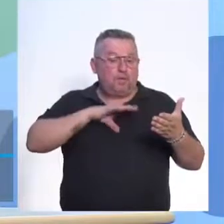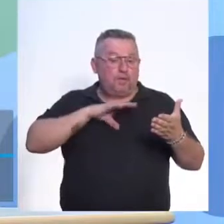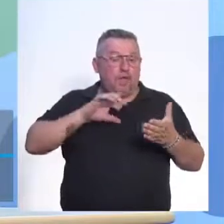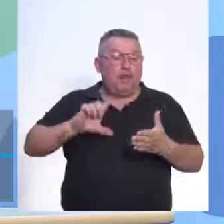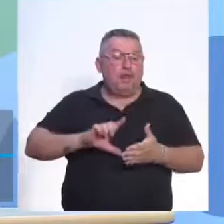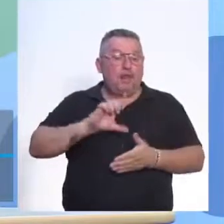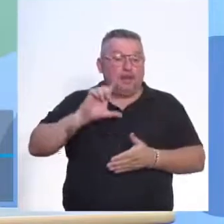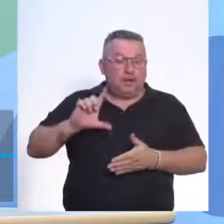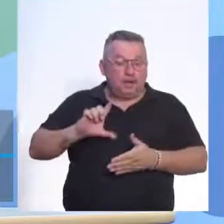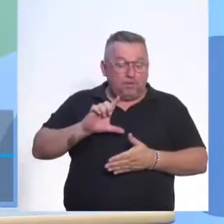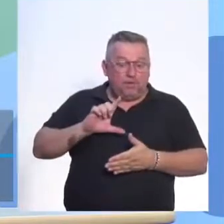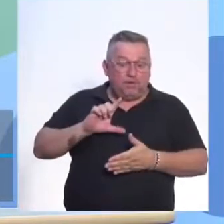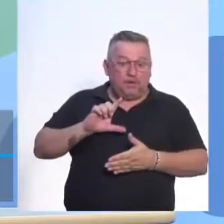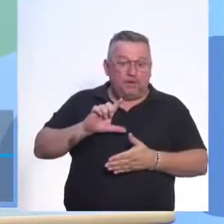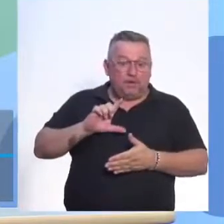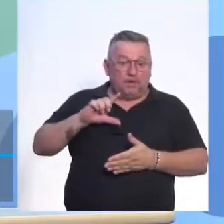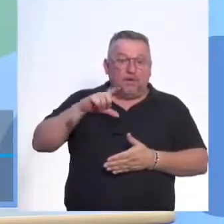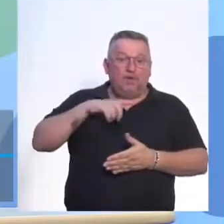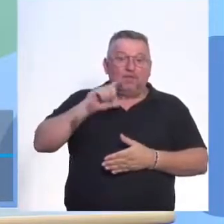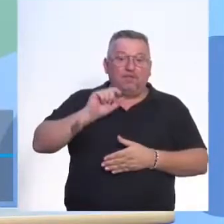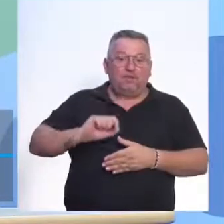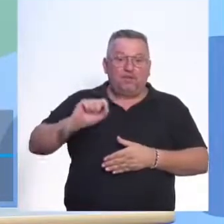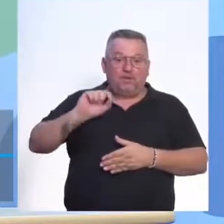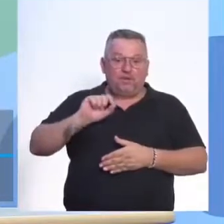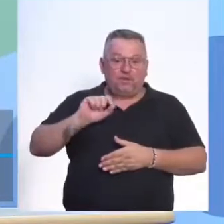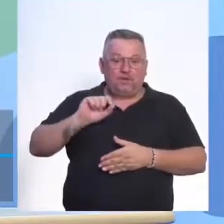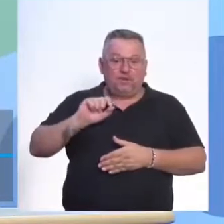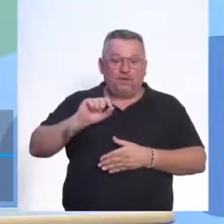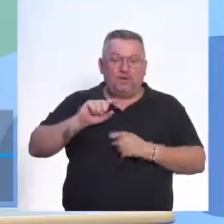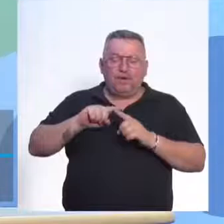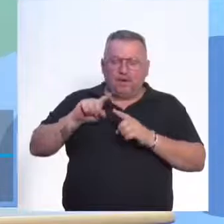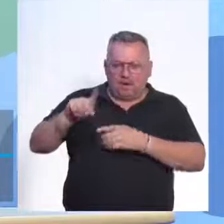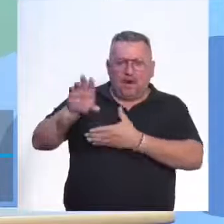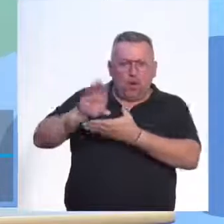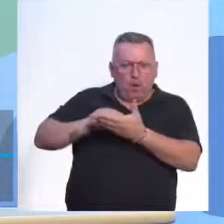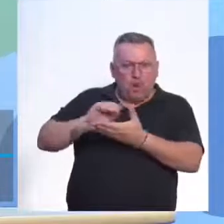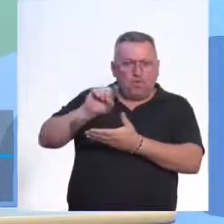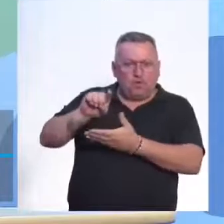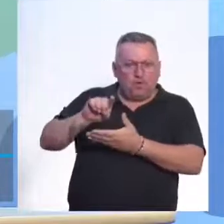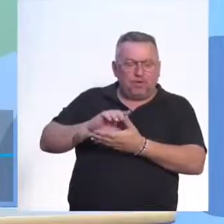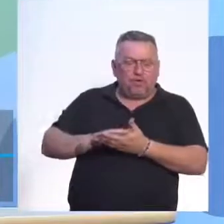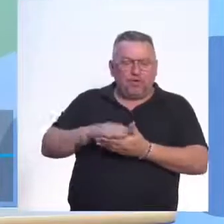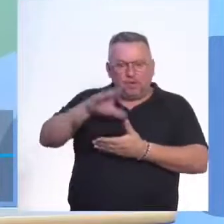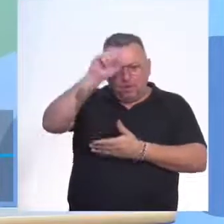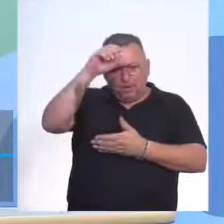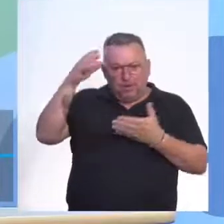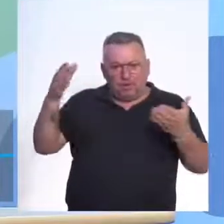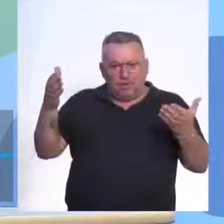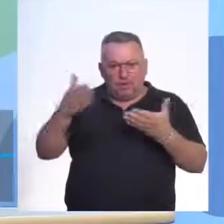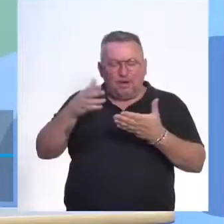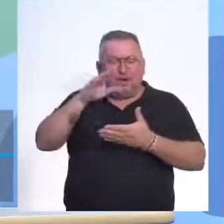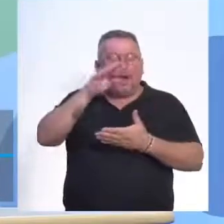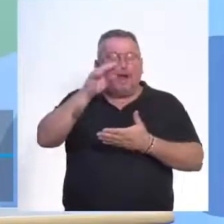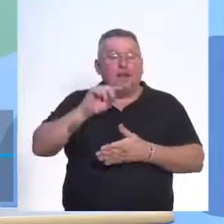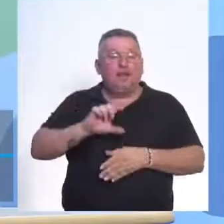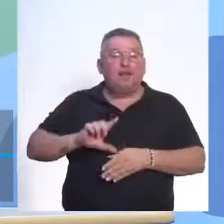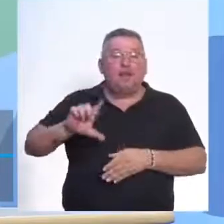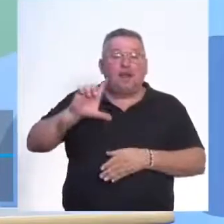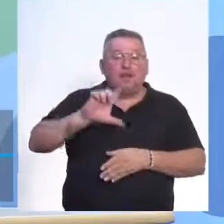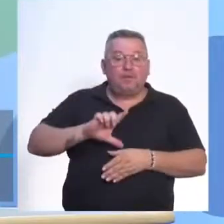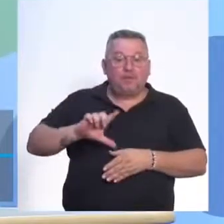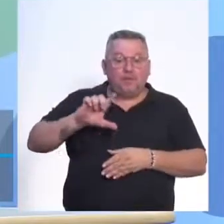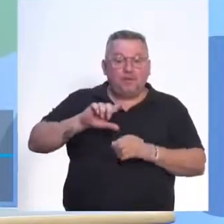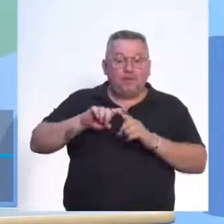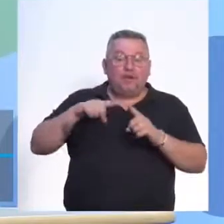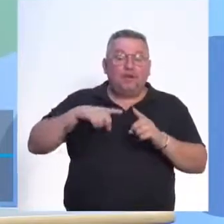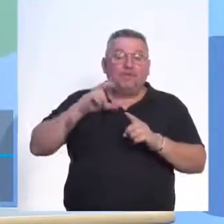língua portuguesa surgiram, existia a reprodução disso, que eu estou aprendendo aqui agora, na literatura, que é a